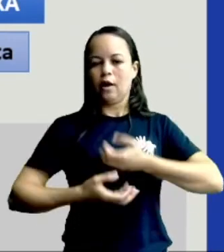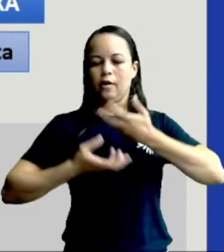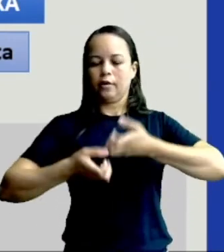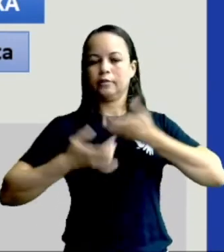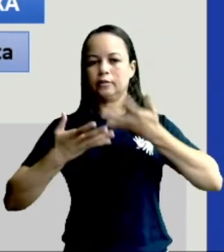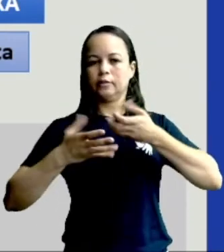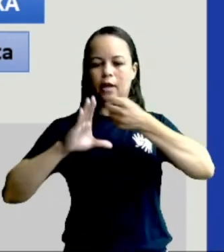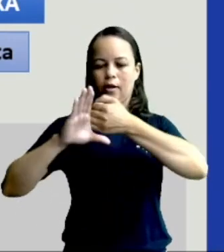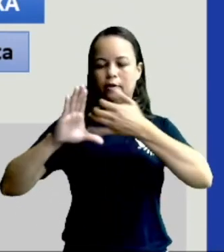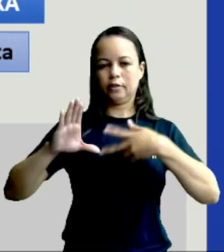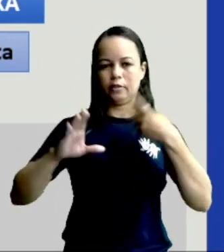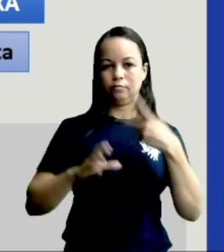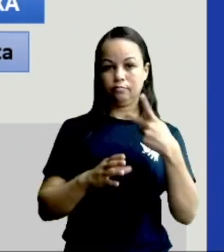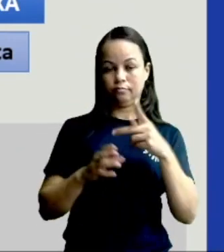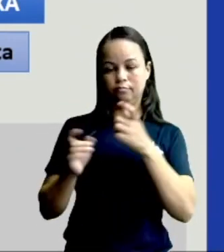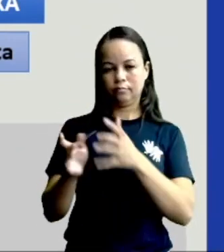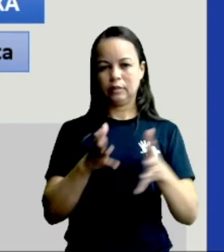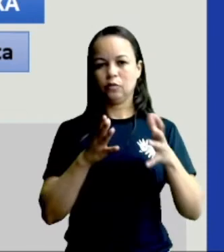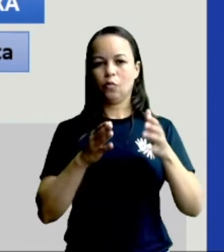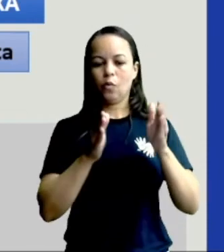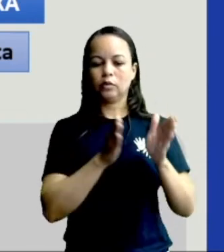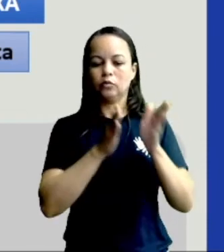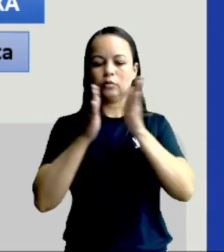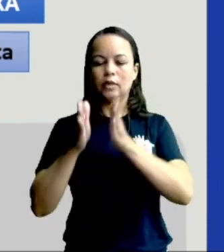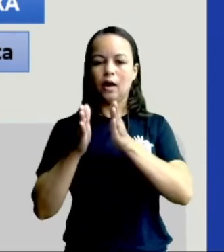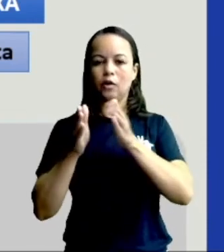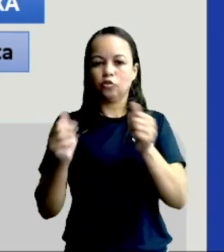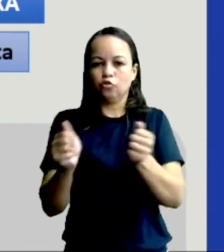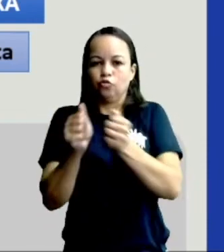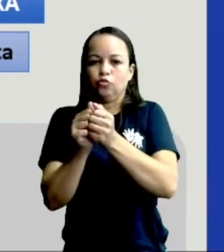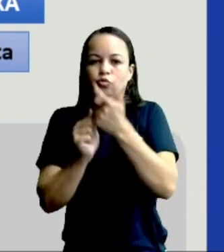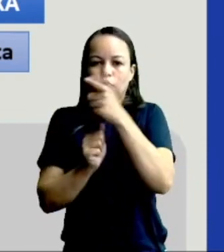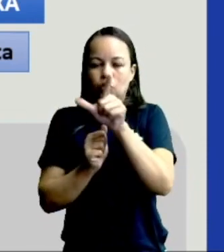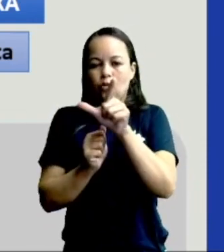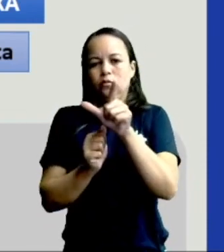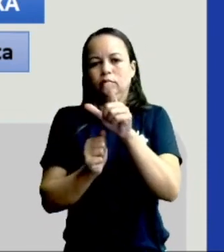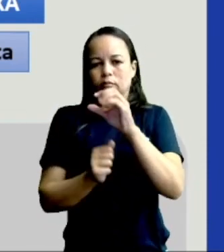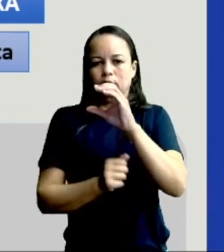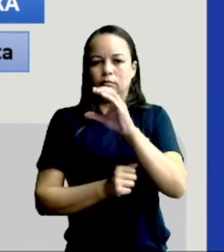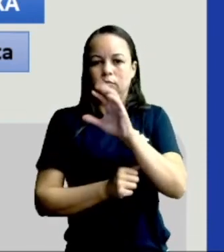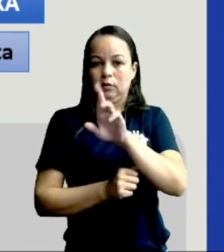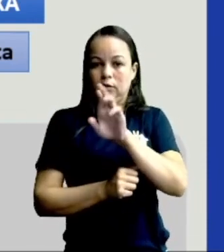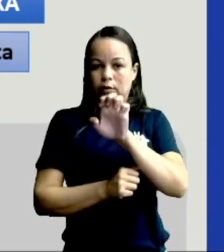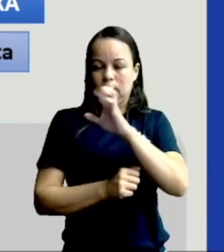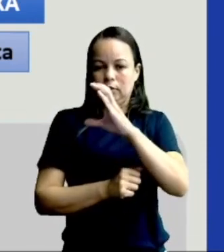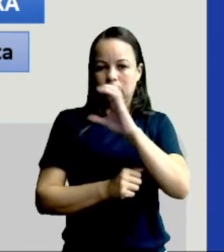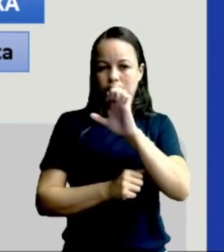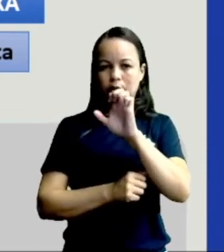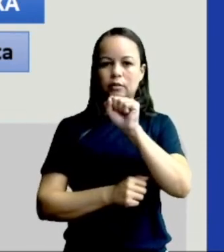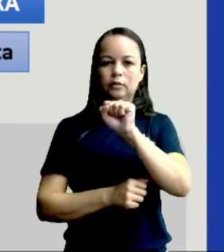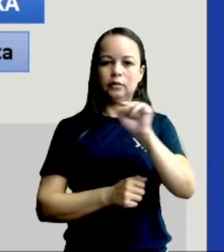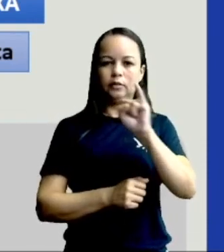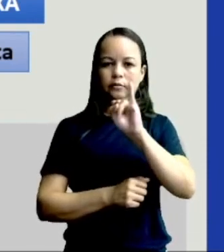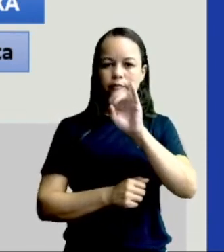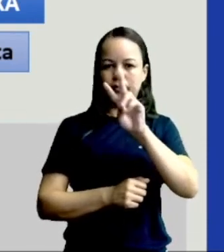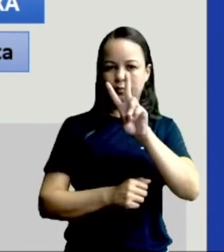aquela característica dele quando está ao lado de outro recessivo. Olha só aqui, ó, nessa tabela